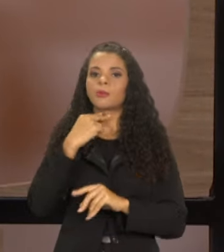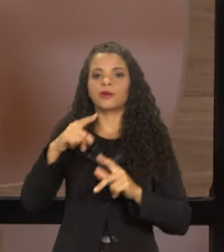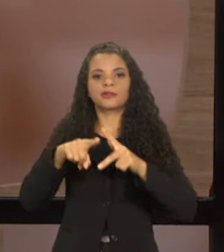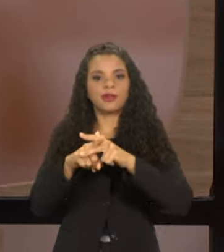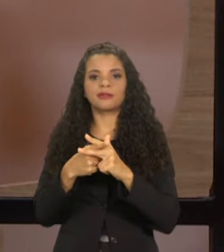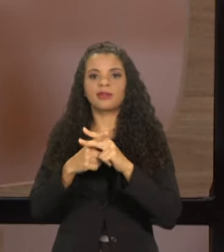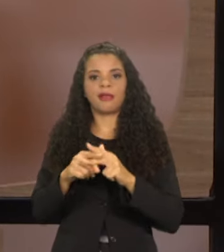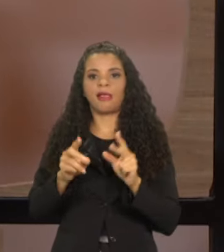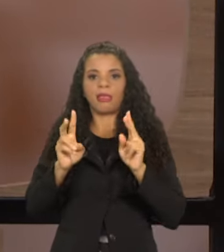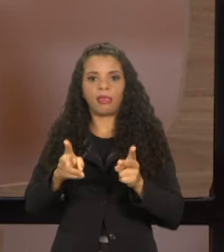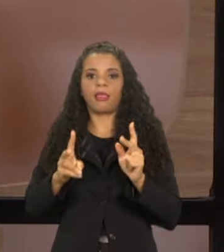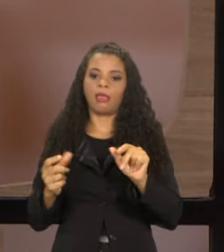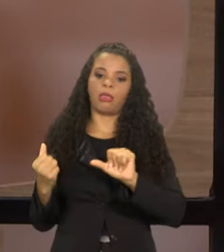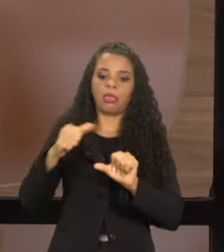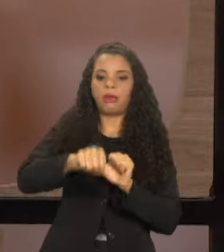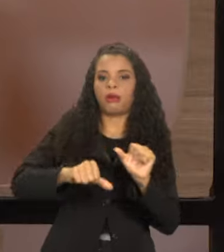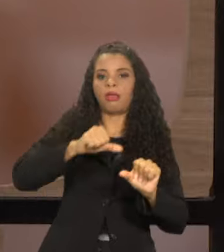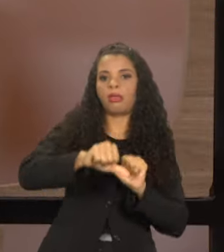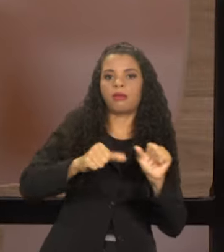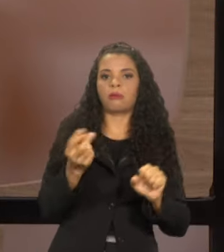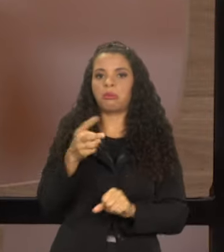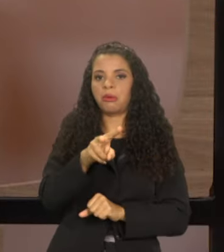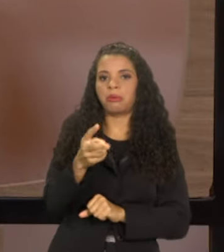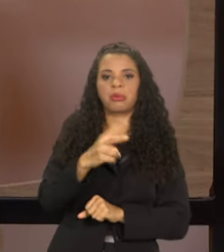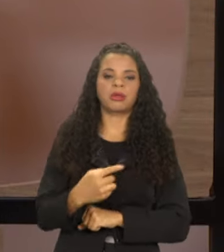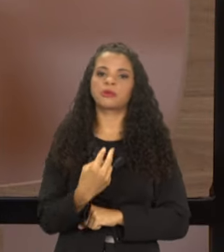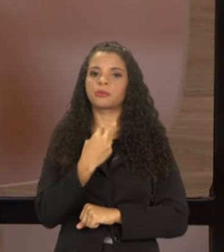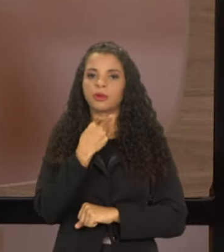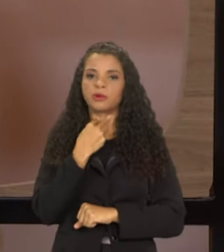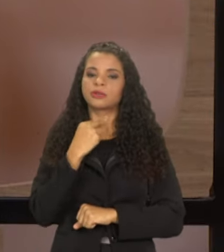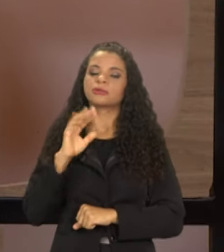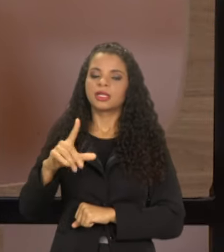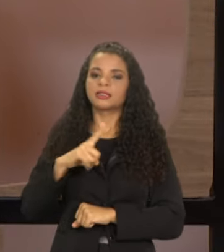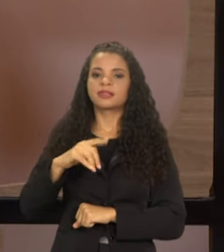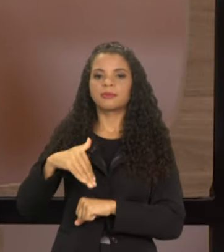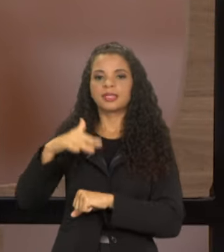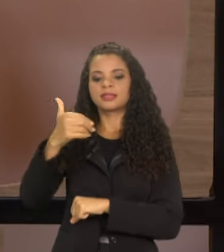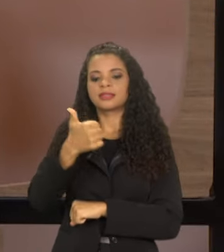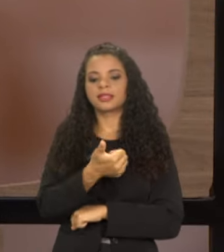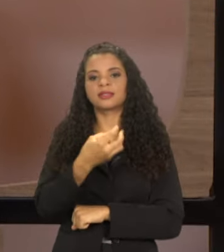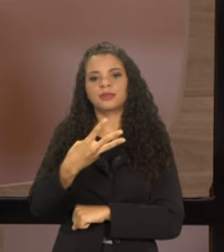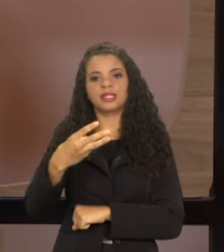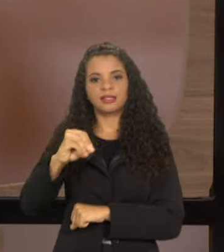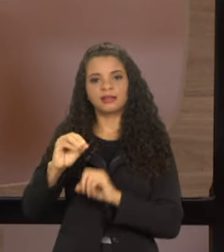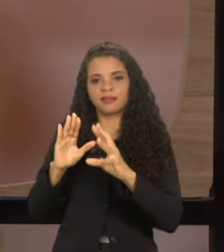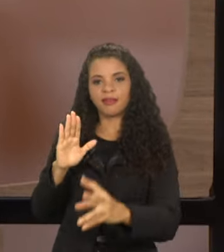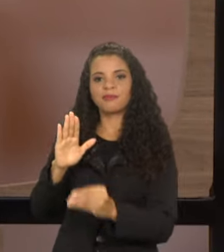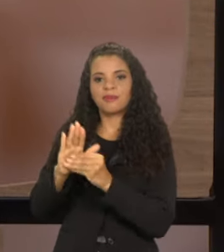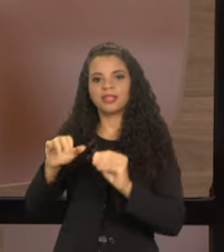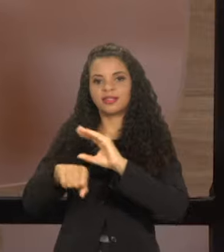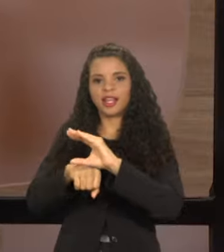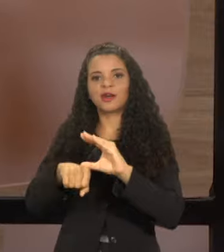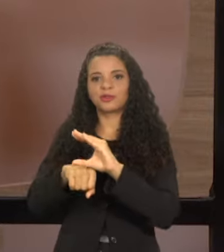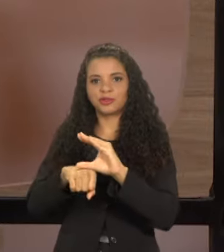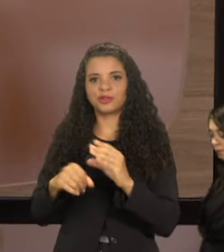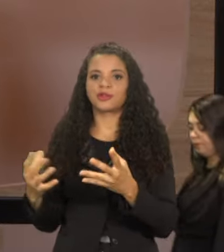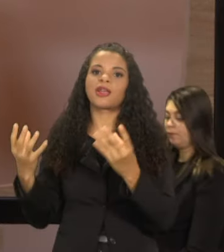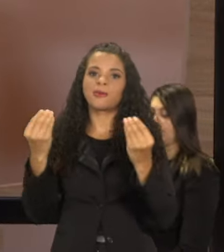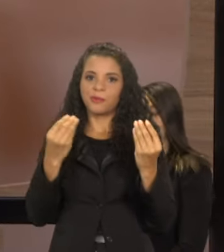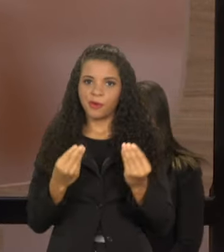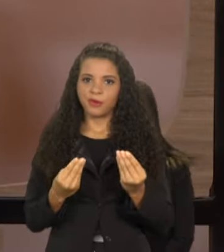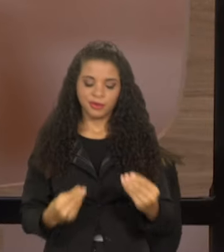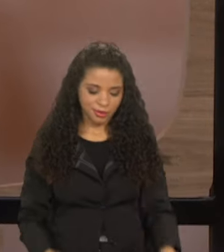todo momento. Mas mesmo assim nós já temos lá mais de 130 emendas à Constituição, o que é muito para uma Constituição de